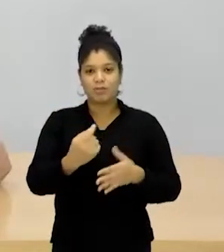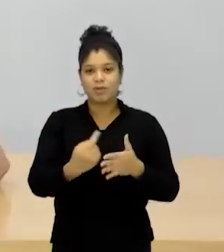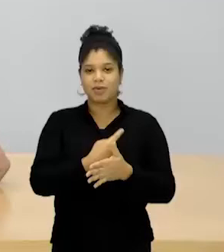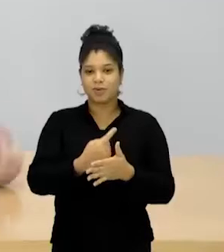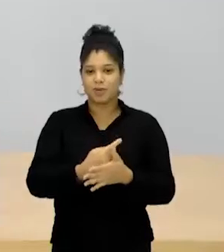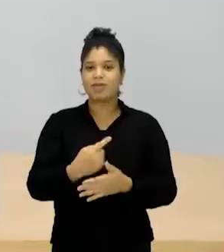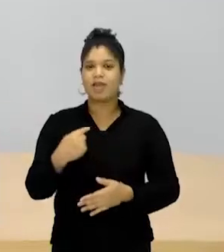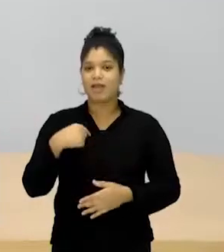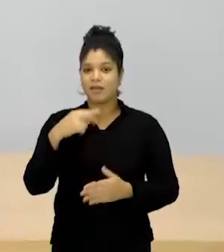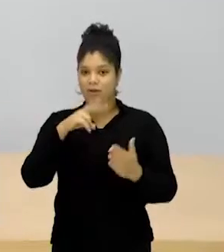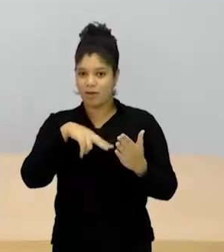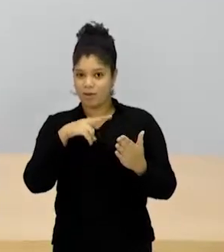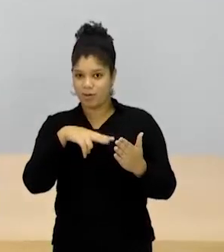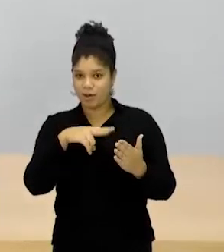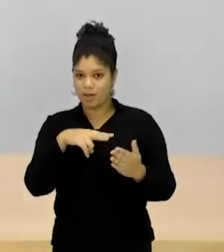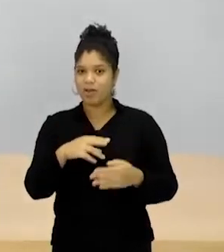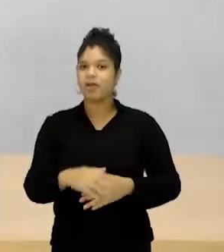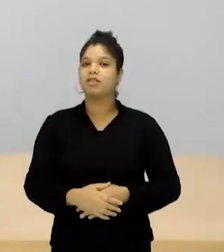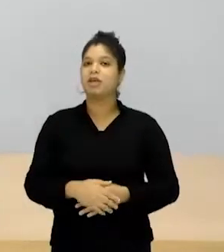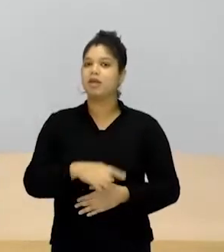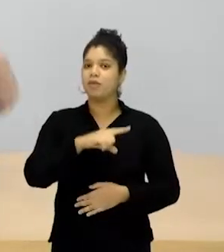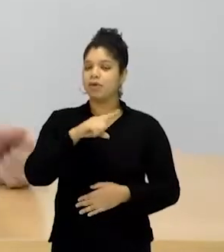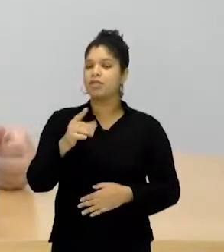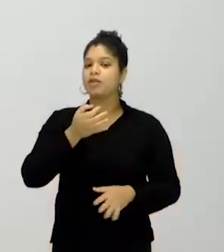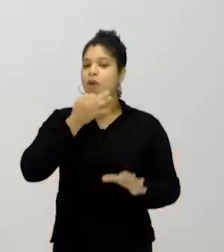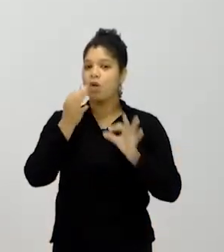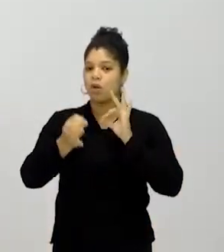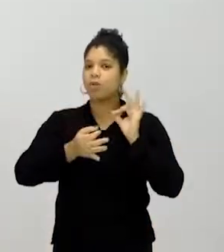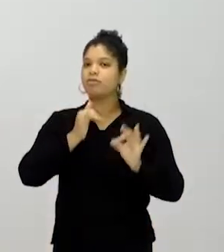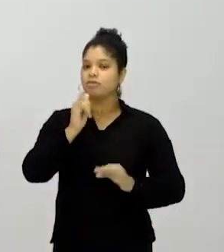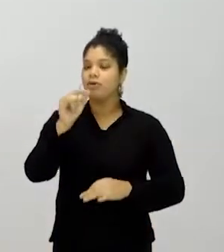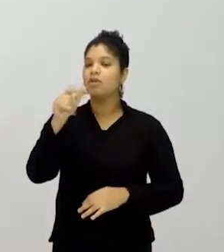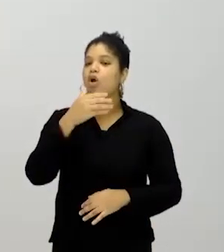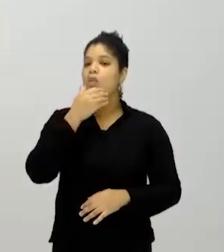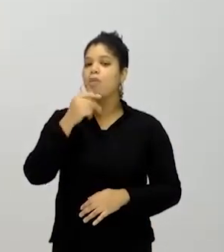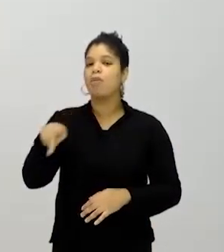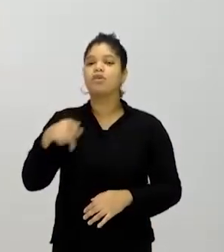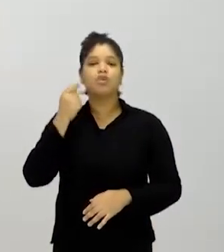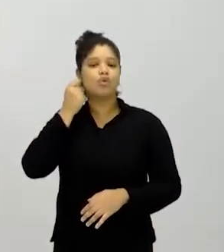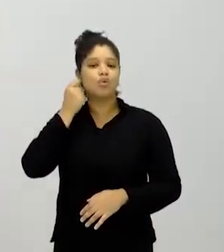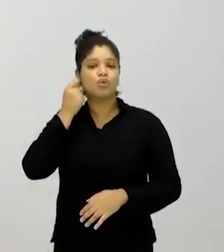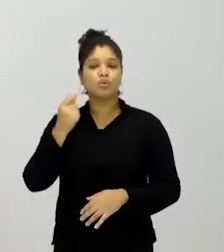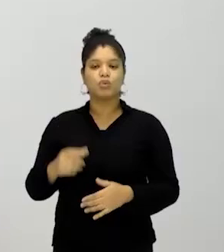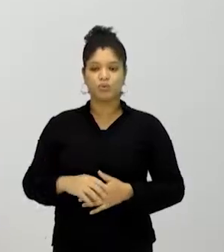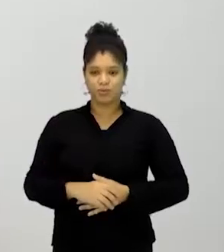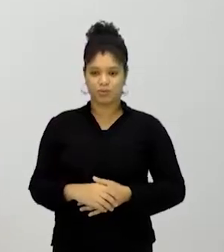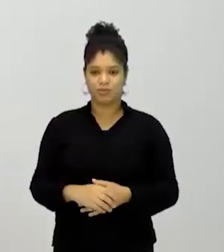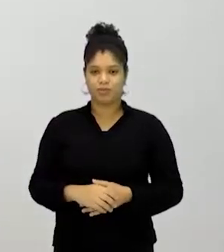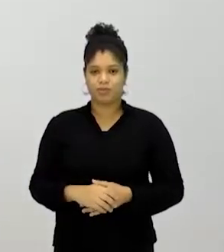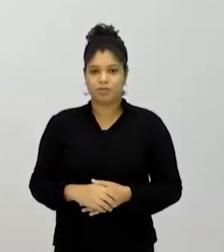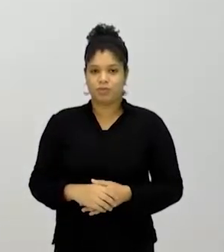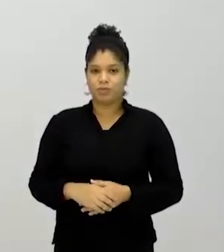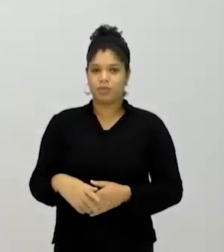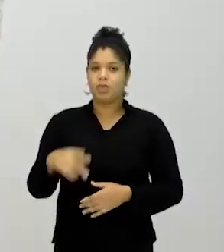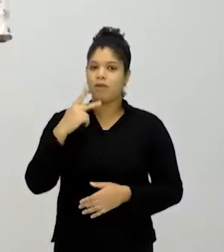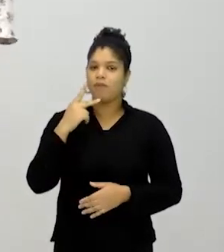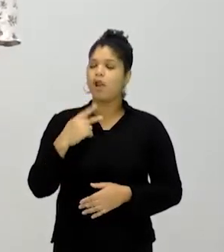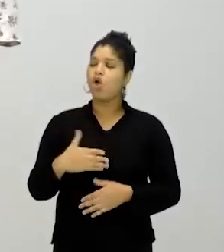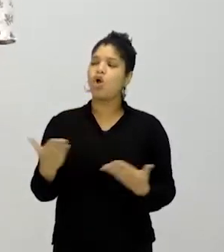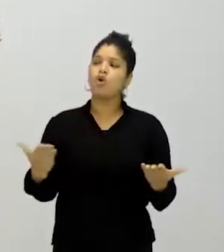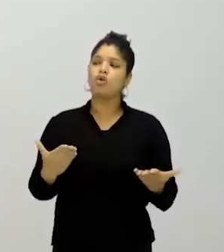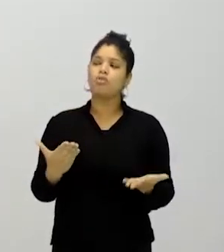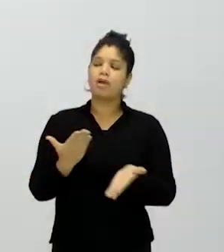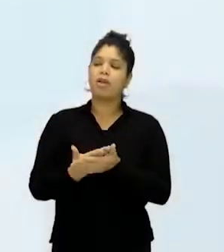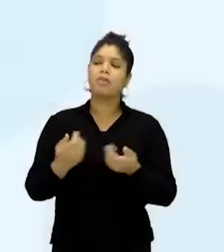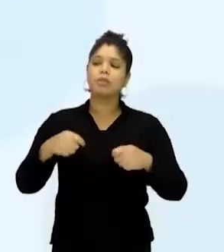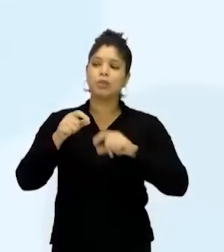aqui para ler e transmitir as suas mensagens. Perfeito! Então, gente, professor, fala aí pra gente o que a gente vai precisar pra aula